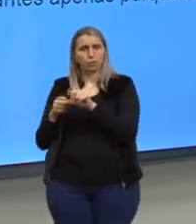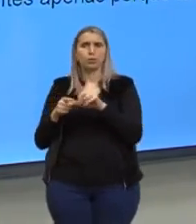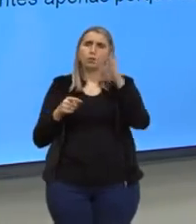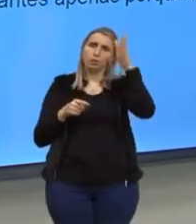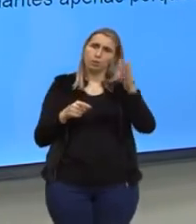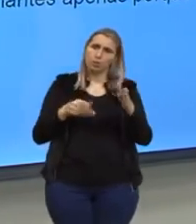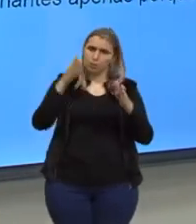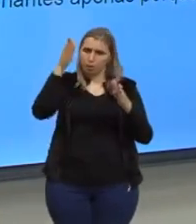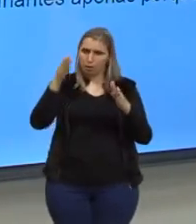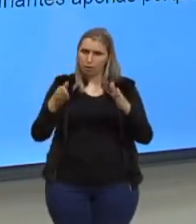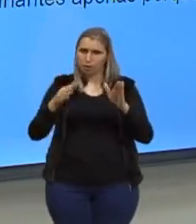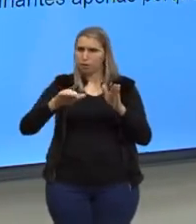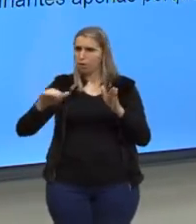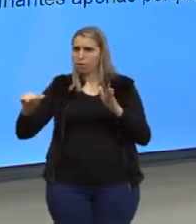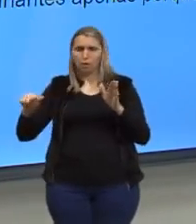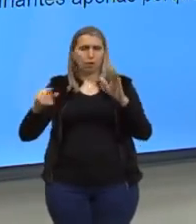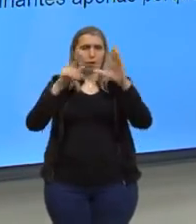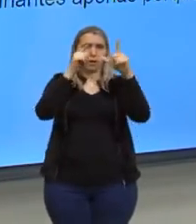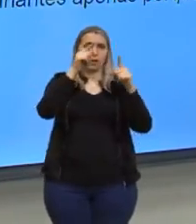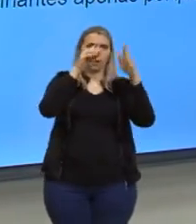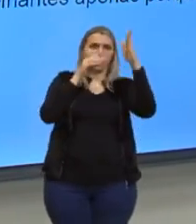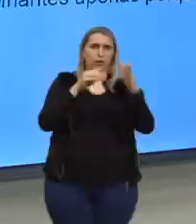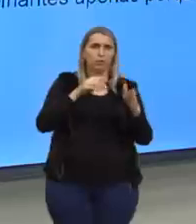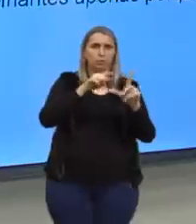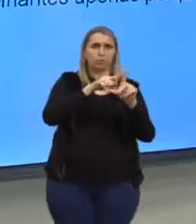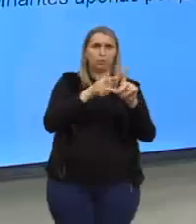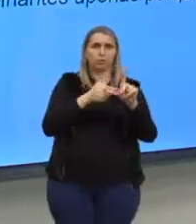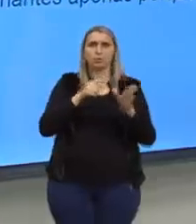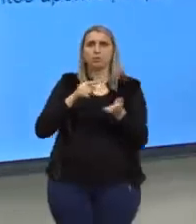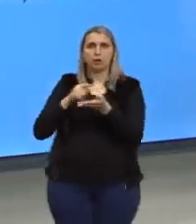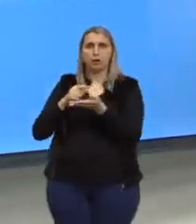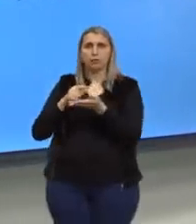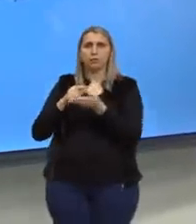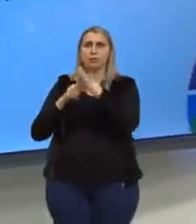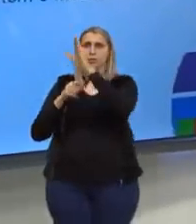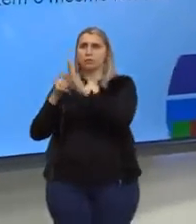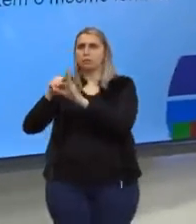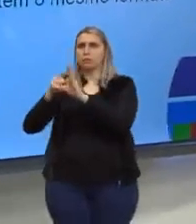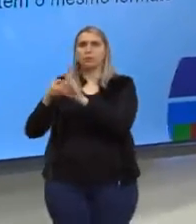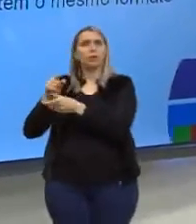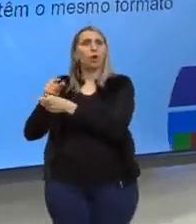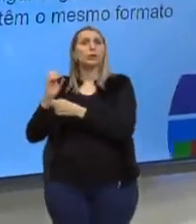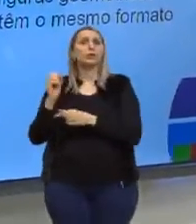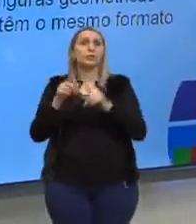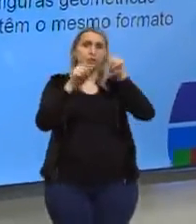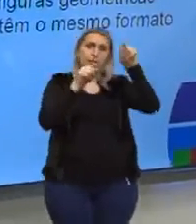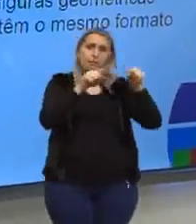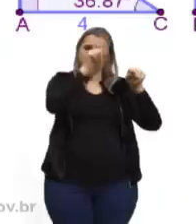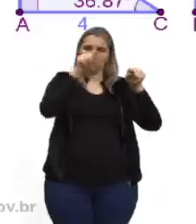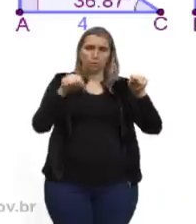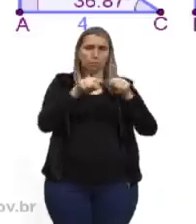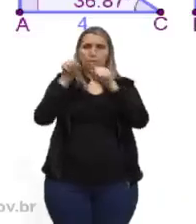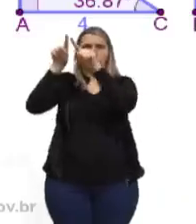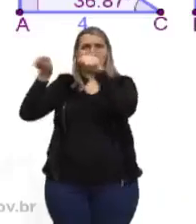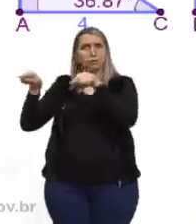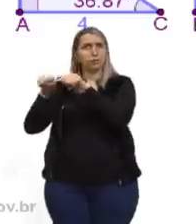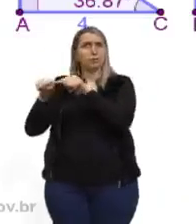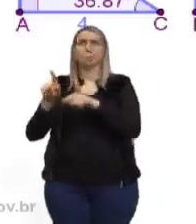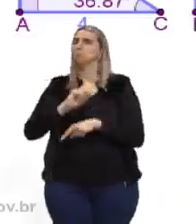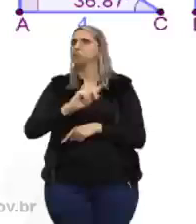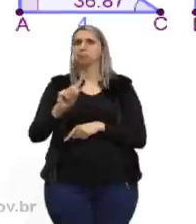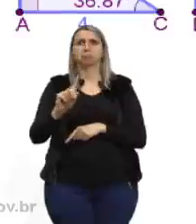lado, ângulo, lado, lado, lado, lado. Foi isso que nós falamos. Então, se não está dentro desses três casos, essa afirmativa